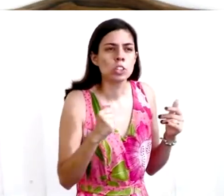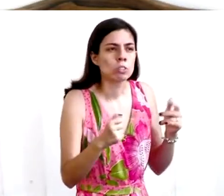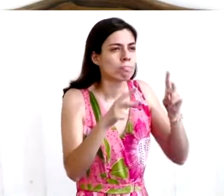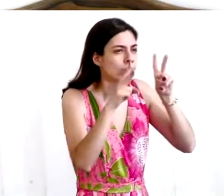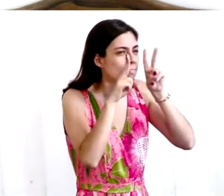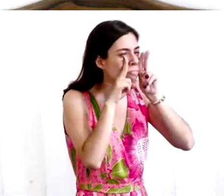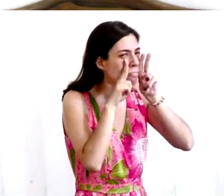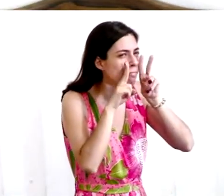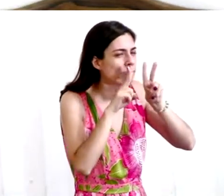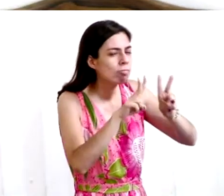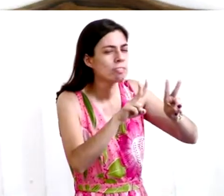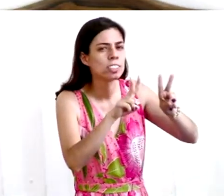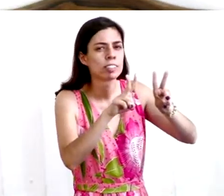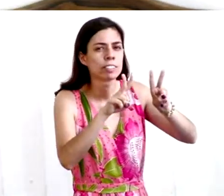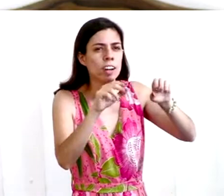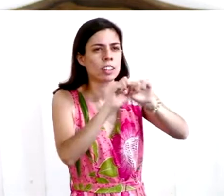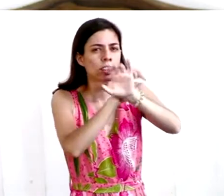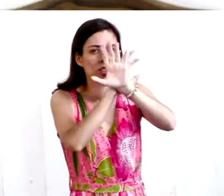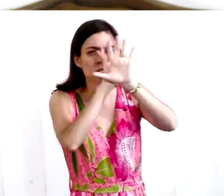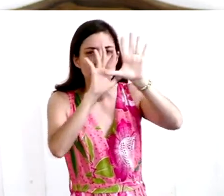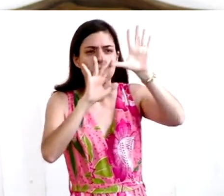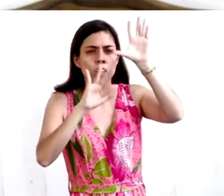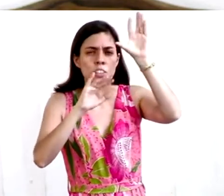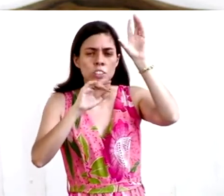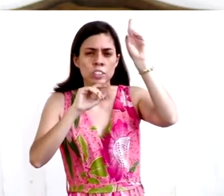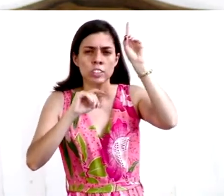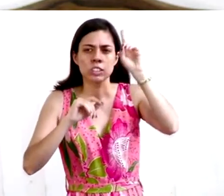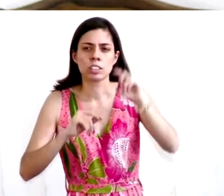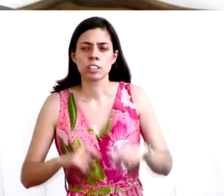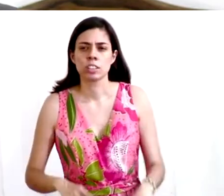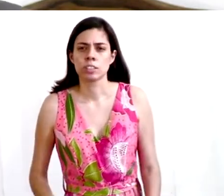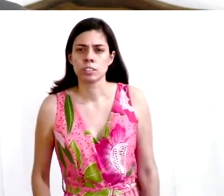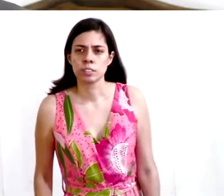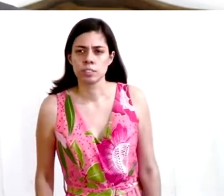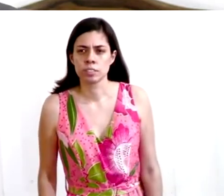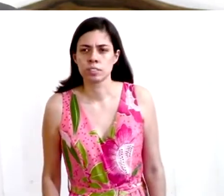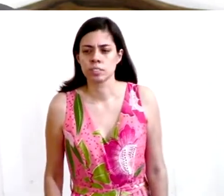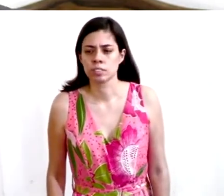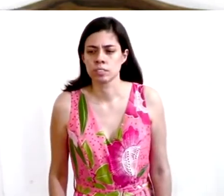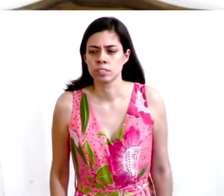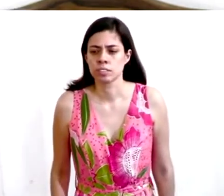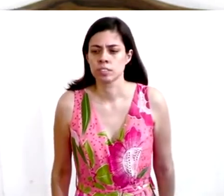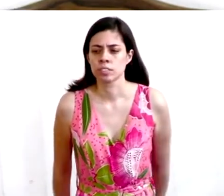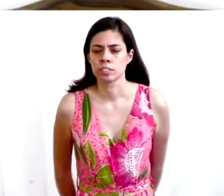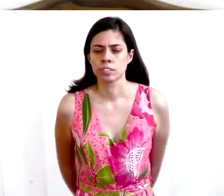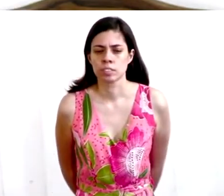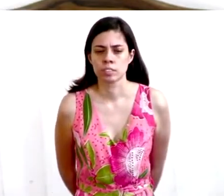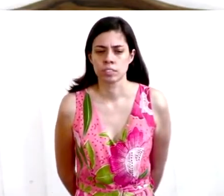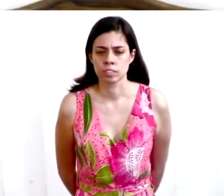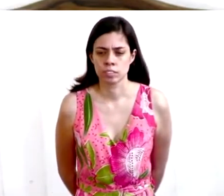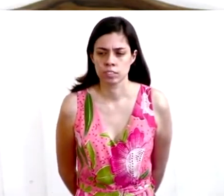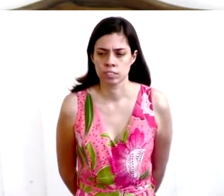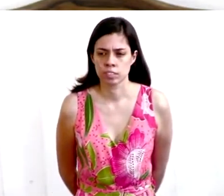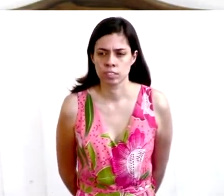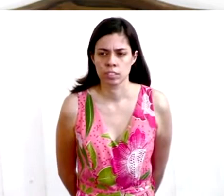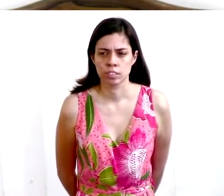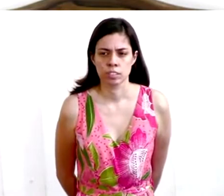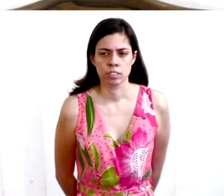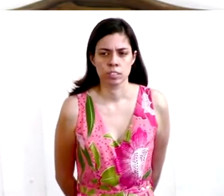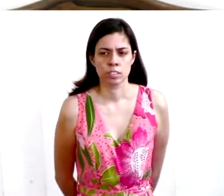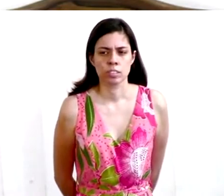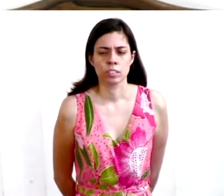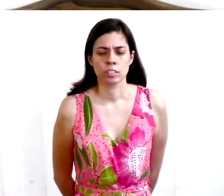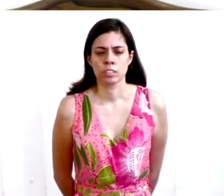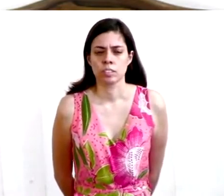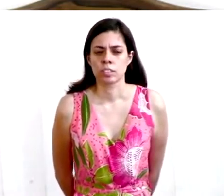eles foram até aquela estrebaria, e eles se dobraram diante do Senhor dos Senhores, e os outros vieram e entregaram os